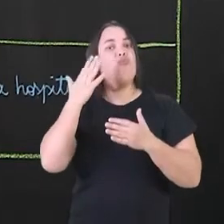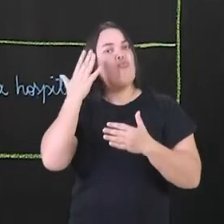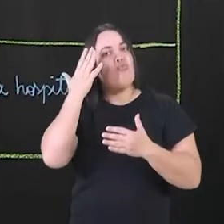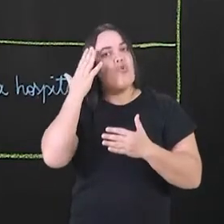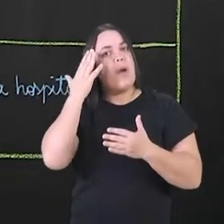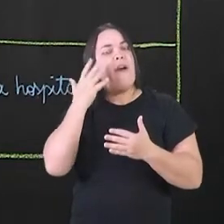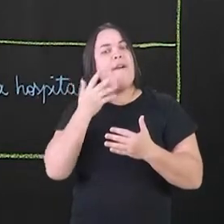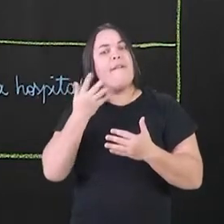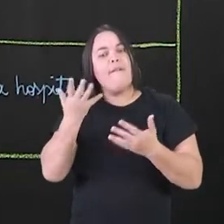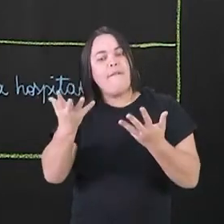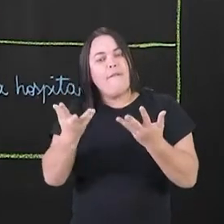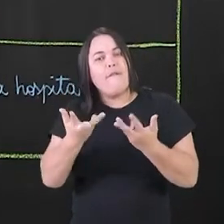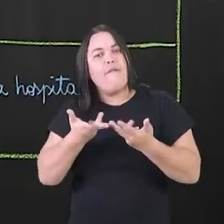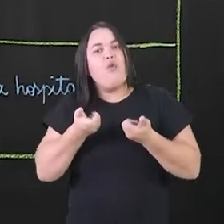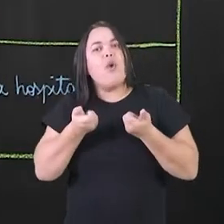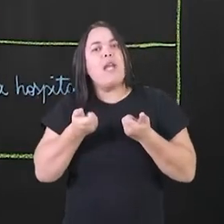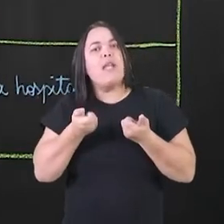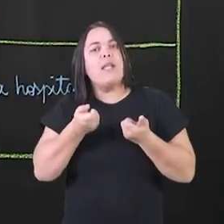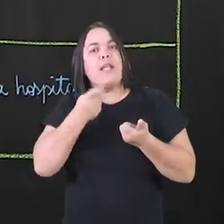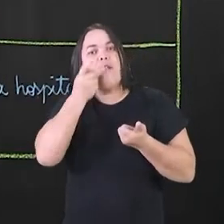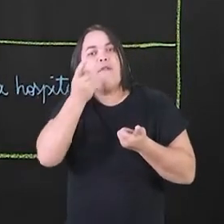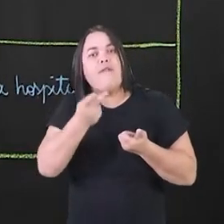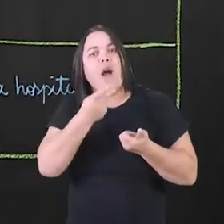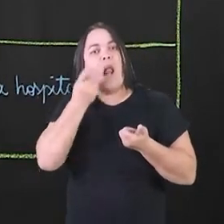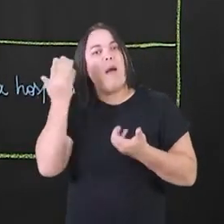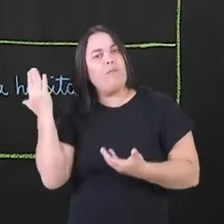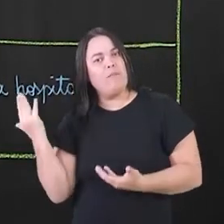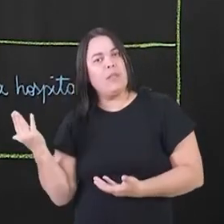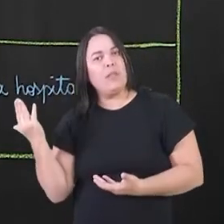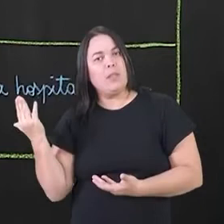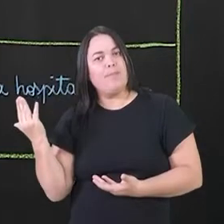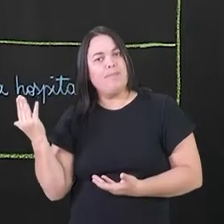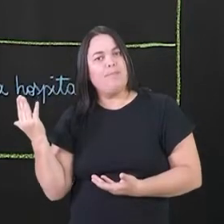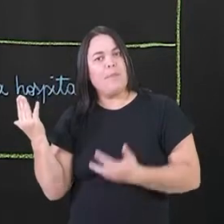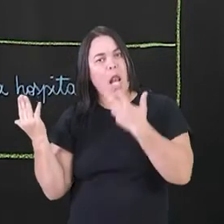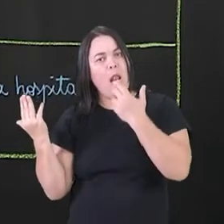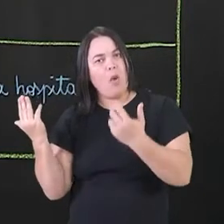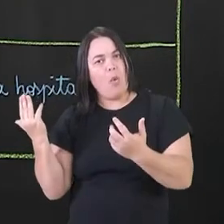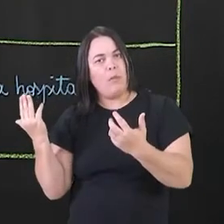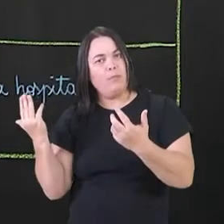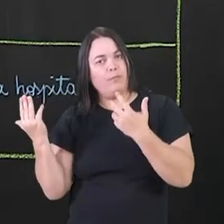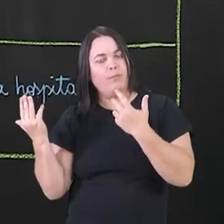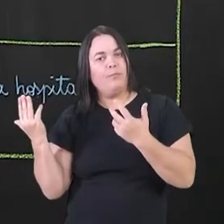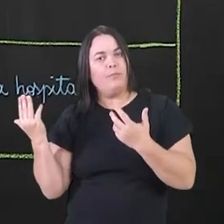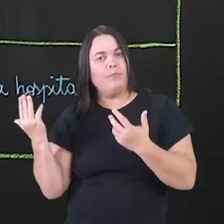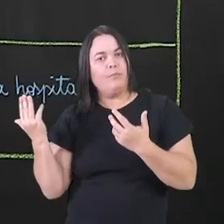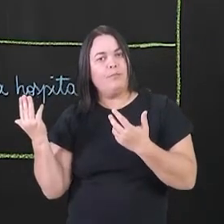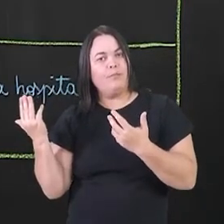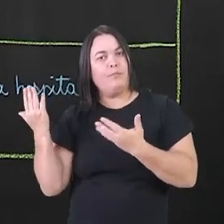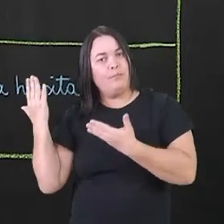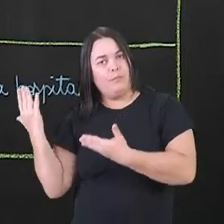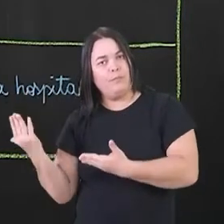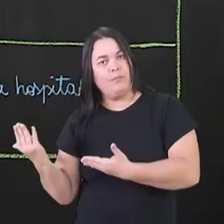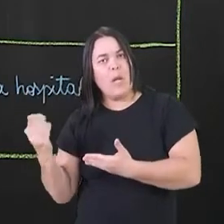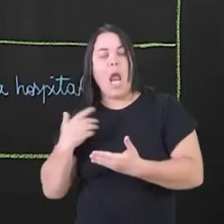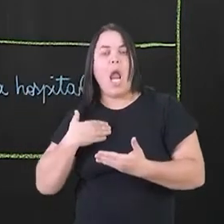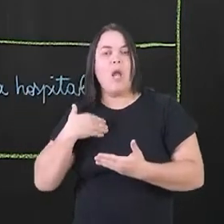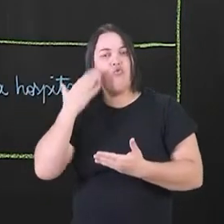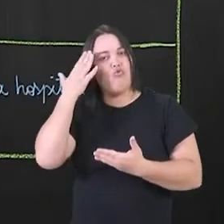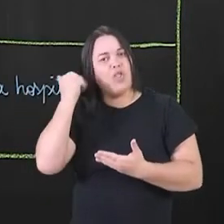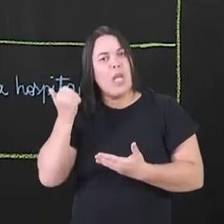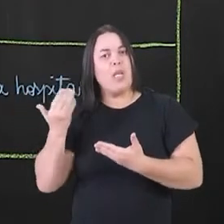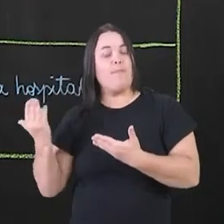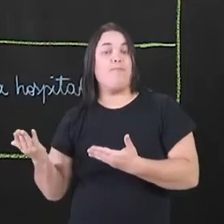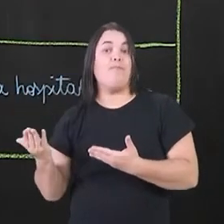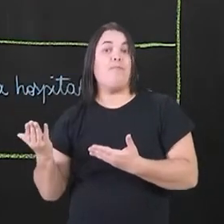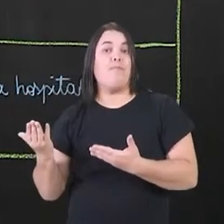habilidade de falar Mandarin, mandarim. Você sabe falar mandarim. I can speak Mandarin.